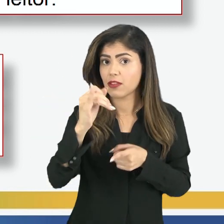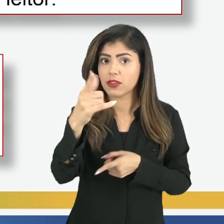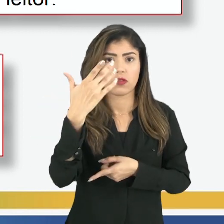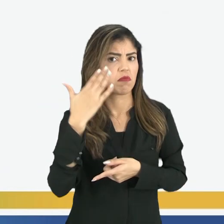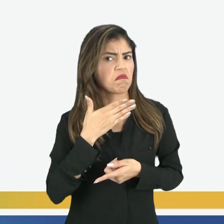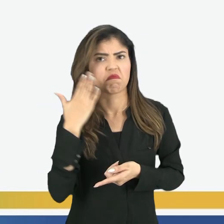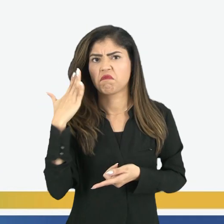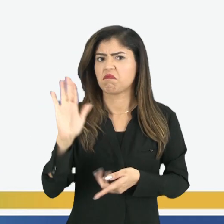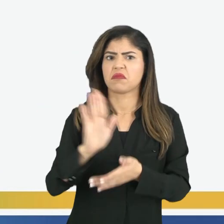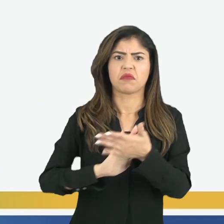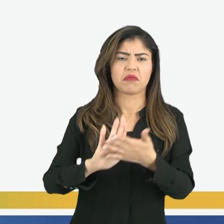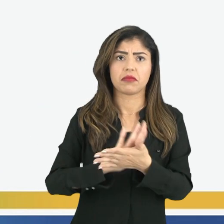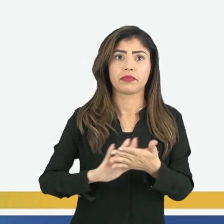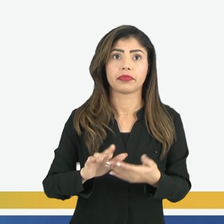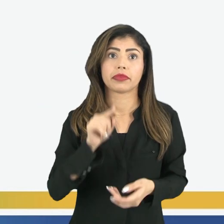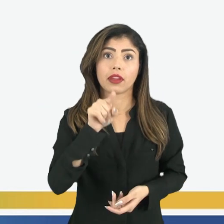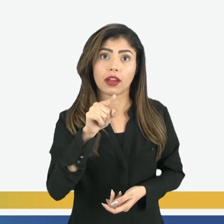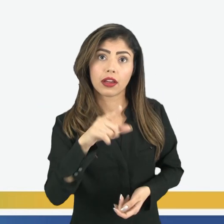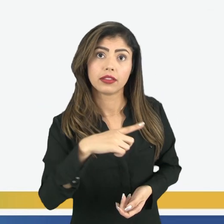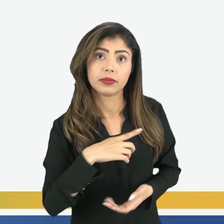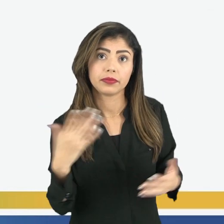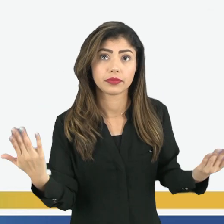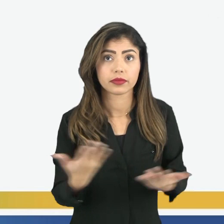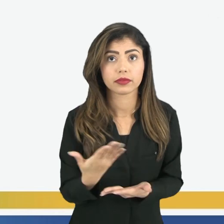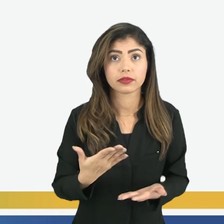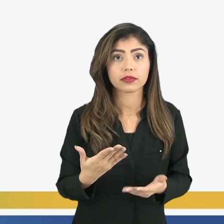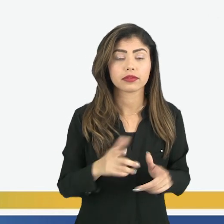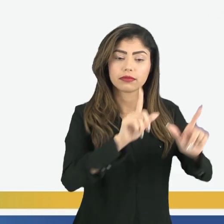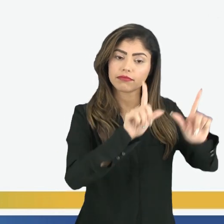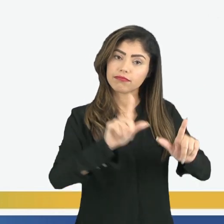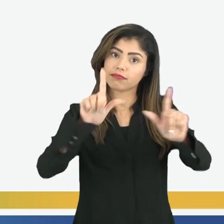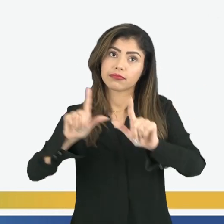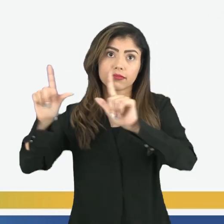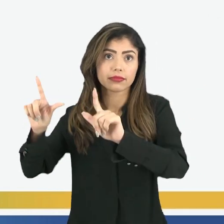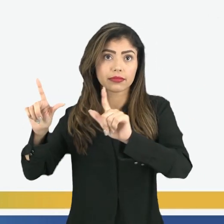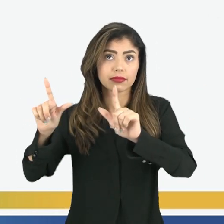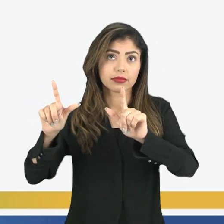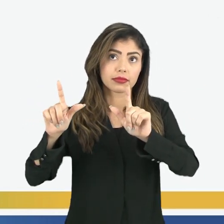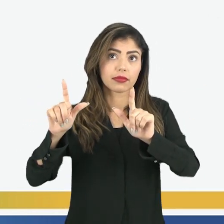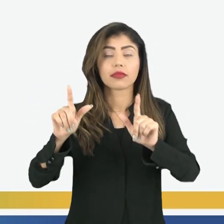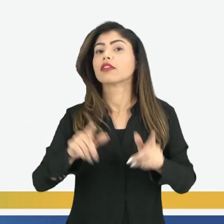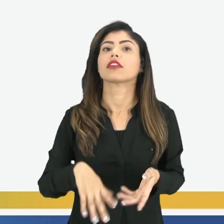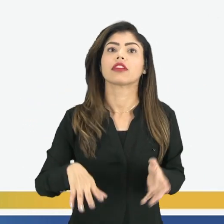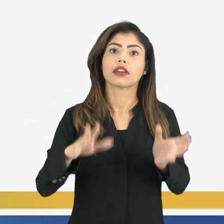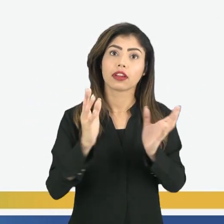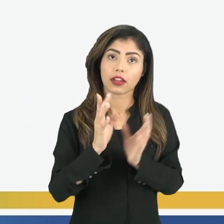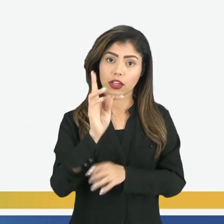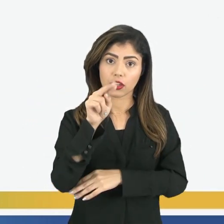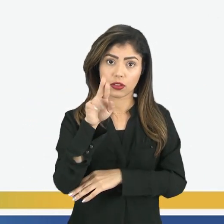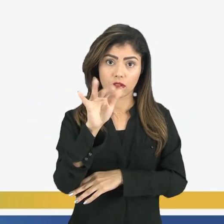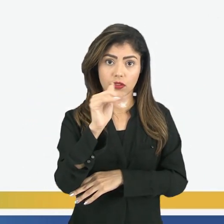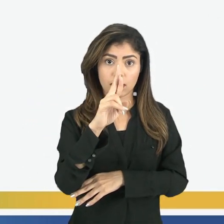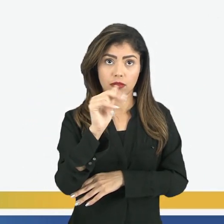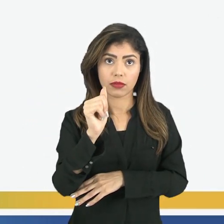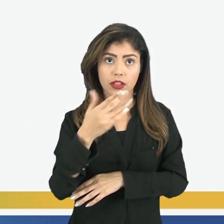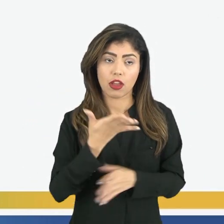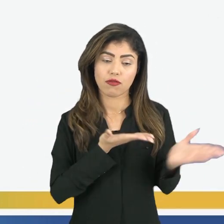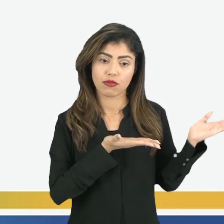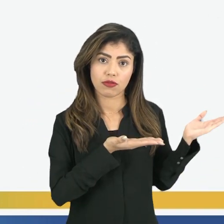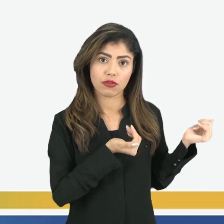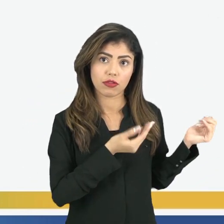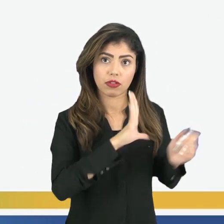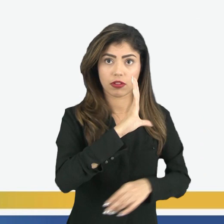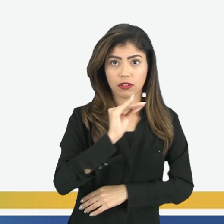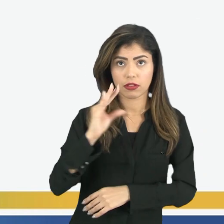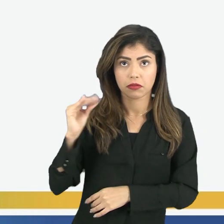legal. E aí, nós temos agora uma tirinha da Turma da Mônica, a personagem Tina, uma adolescente aí